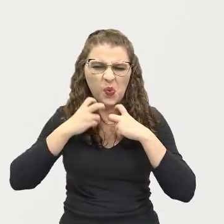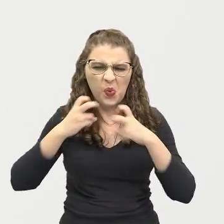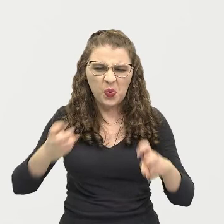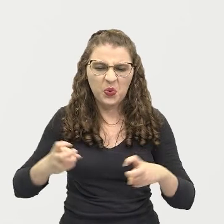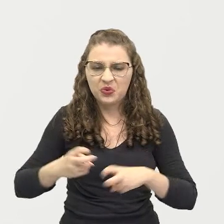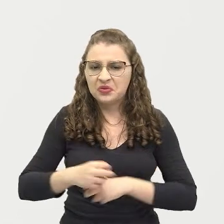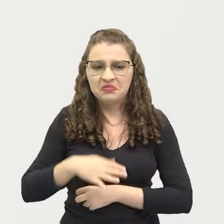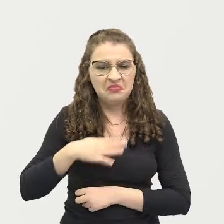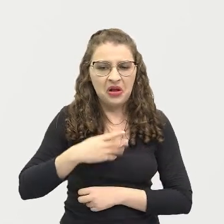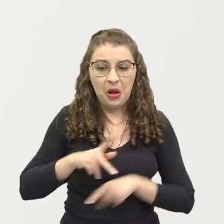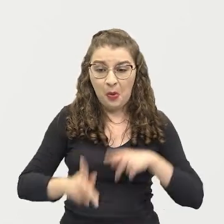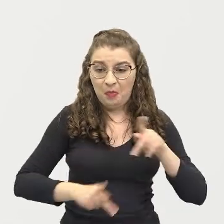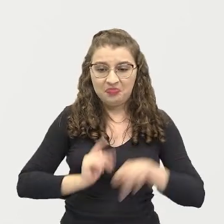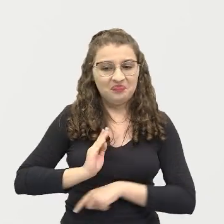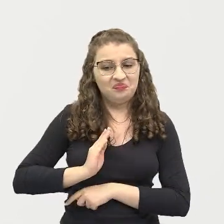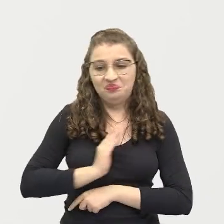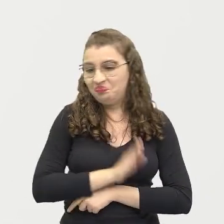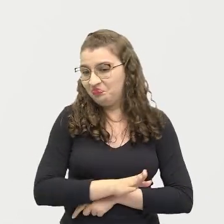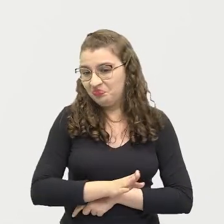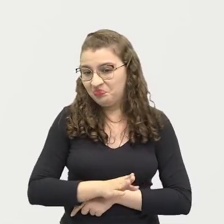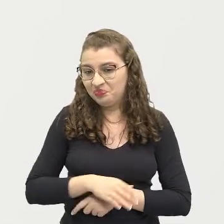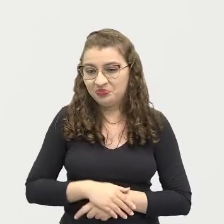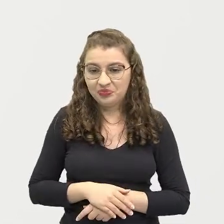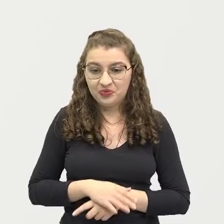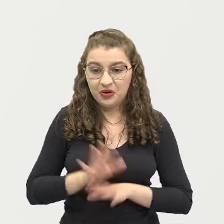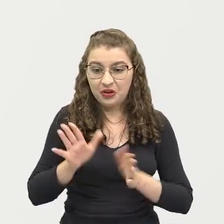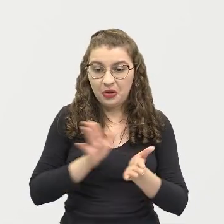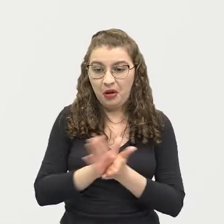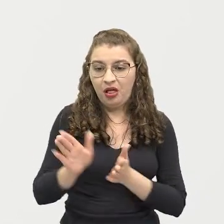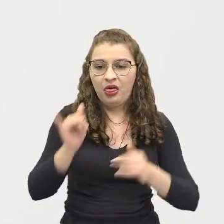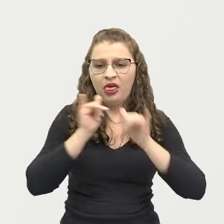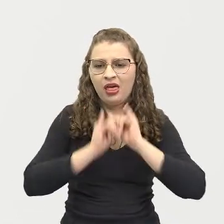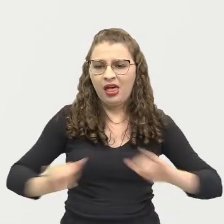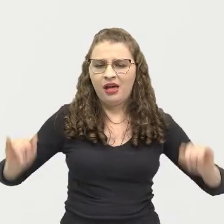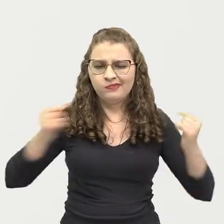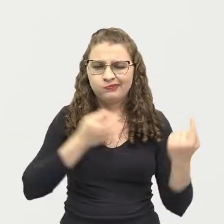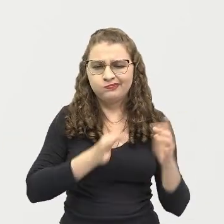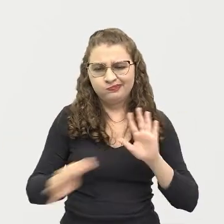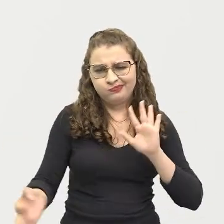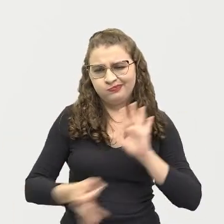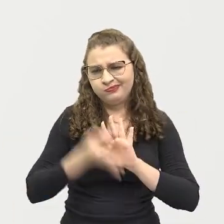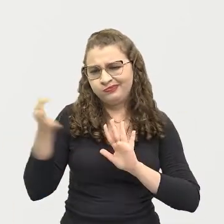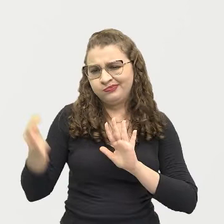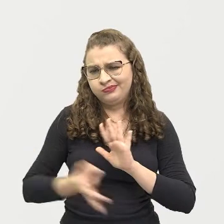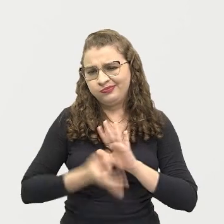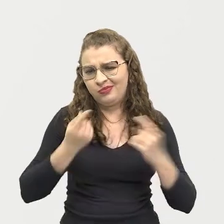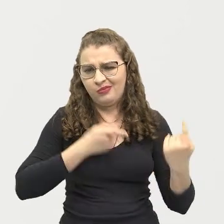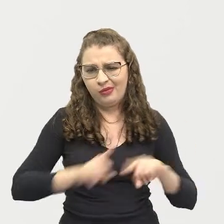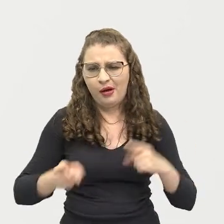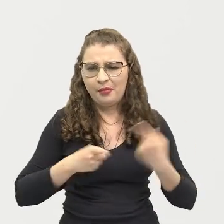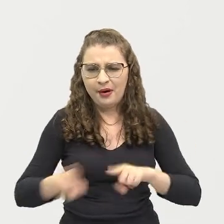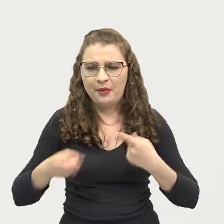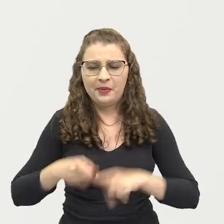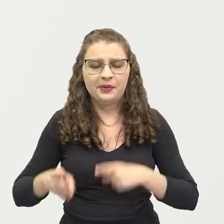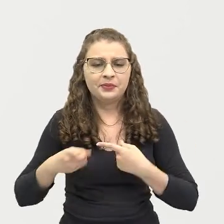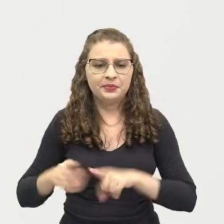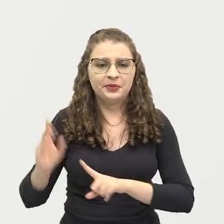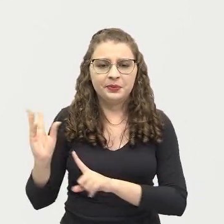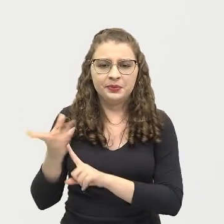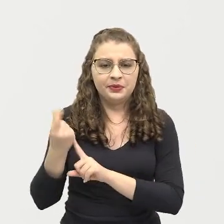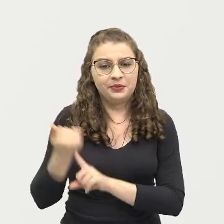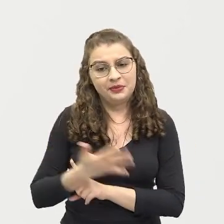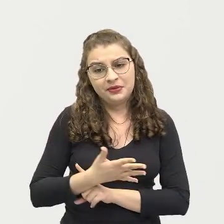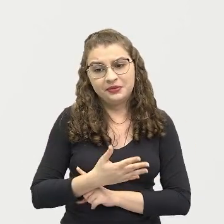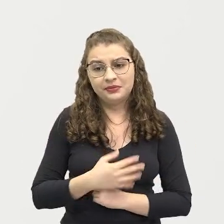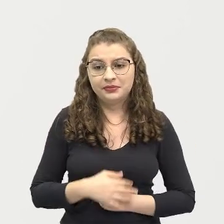vaiou, houve na imprensa críticas pesadas a essa nova arte, porque se compreende, né?